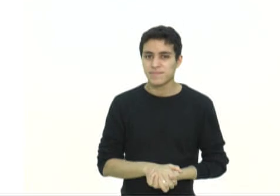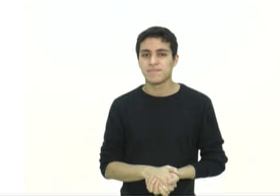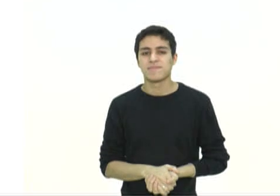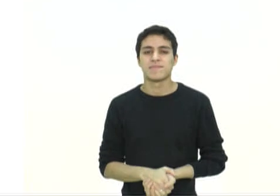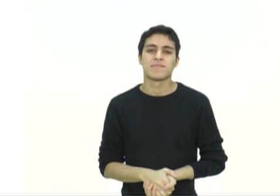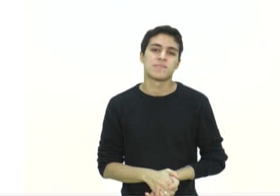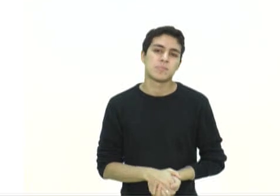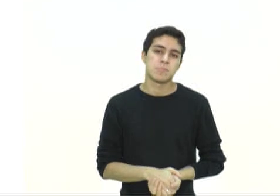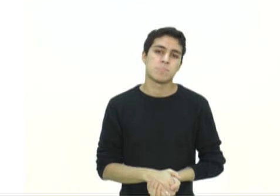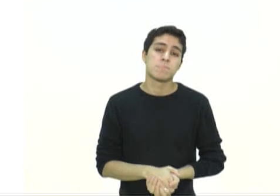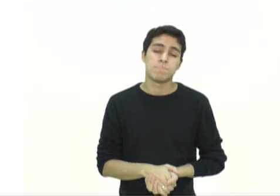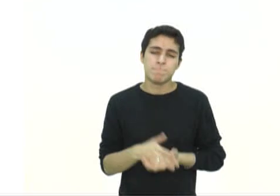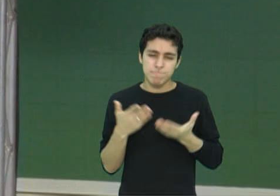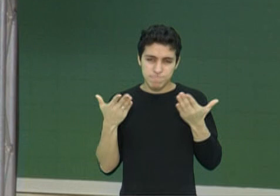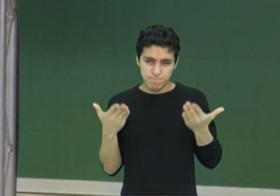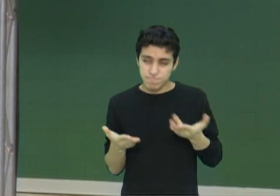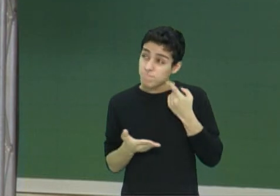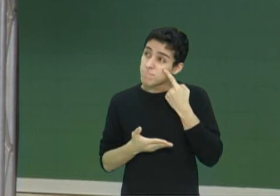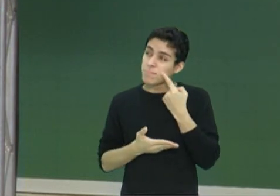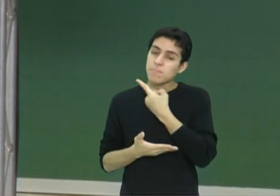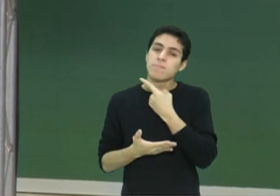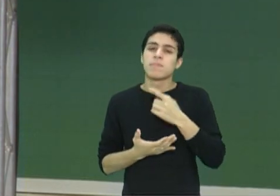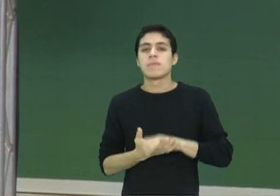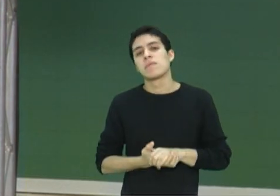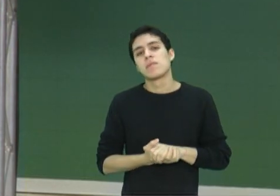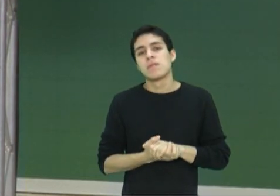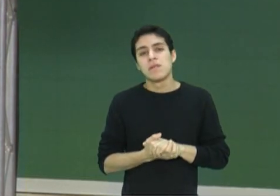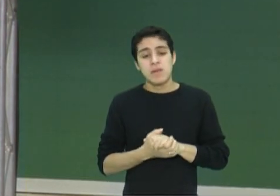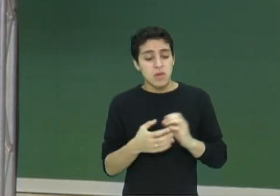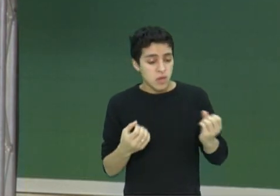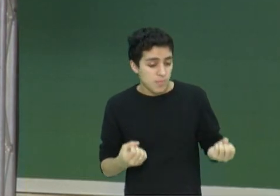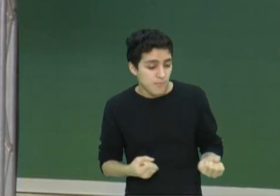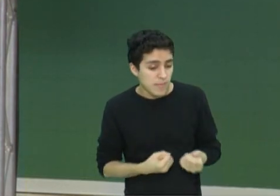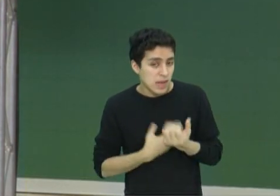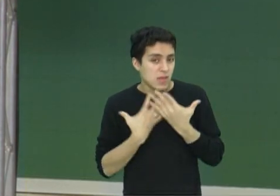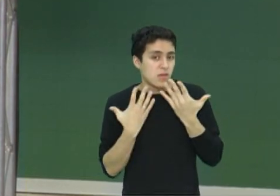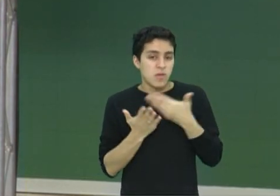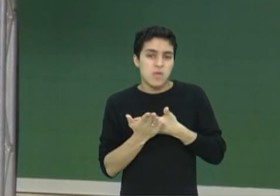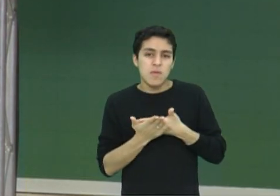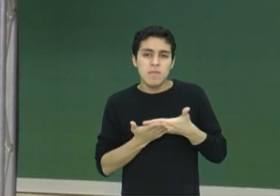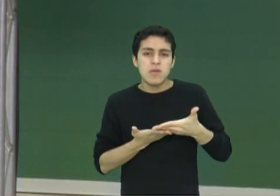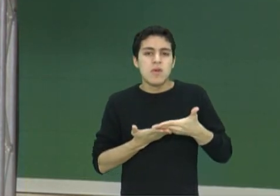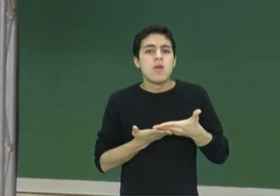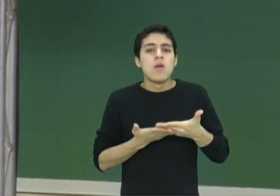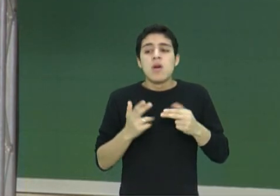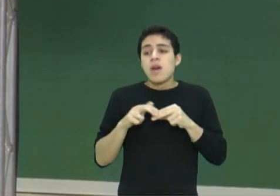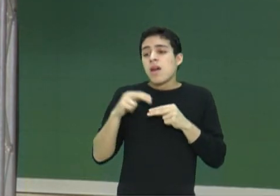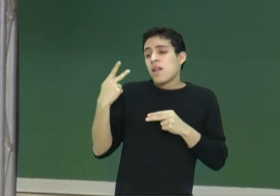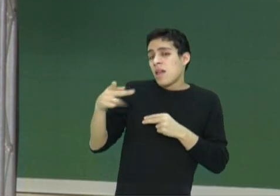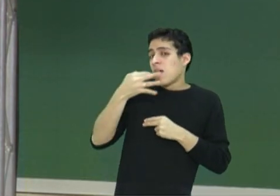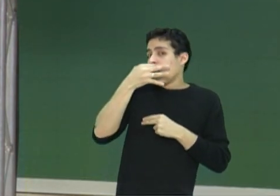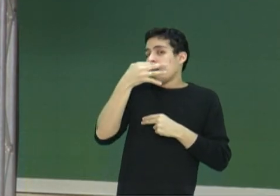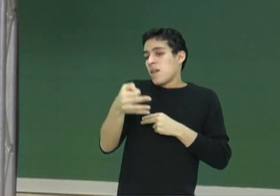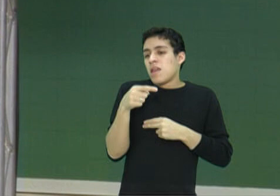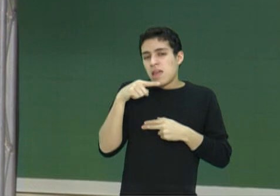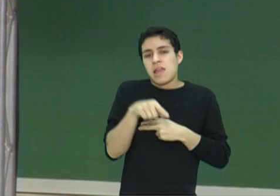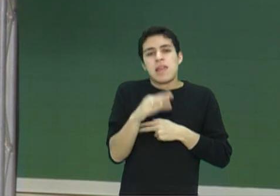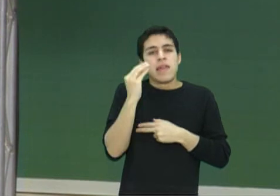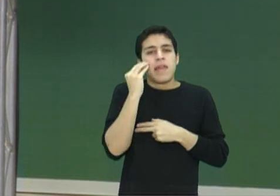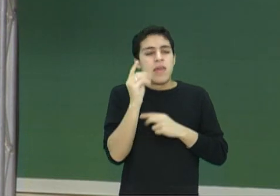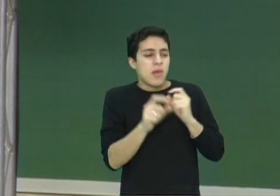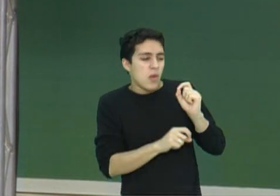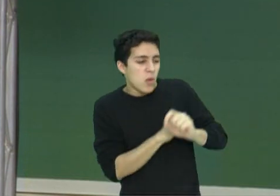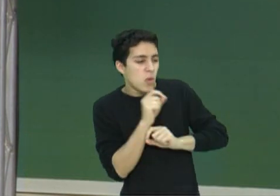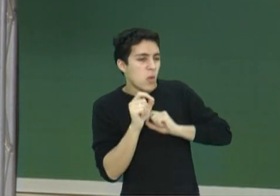vemos que, a partir disso, o expressionismo começou a ser falado através da crítica dele. Ele tentou fazer